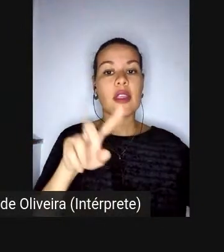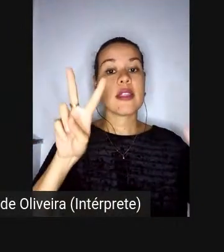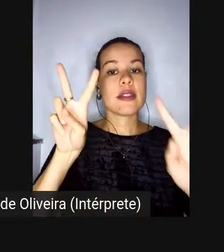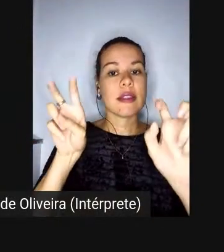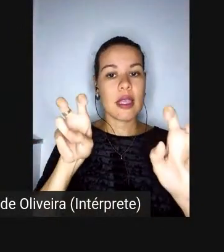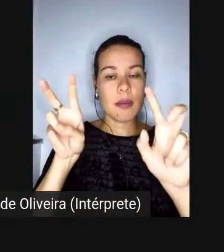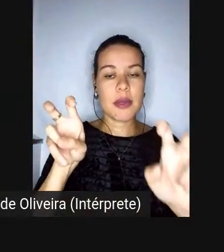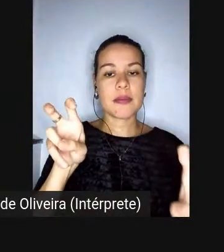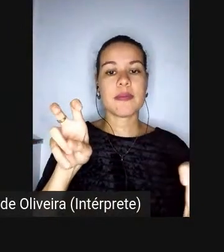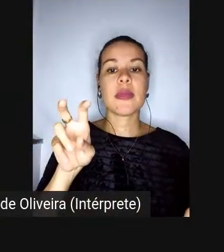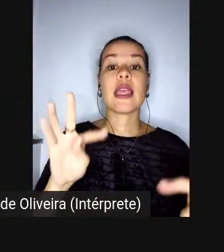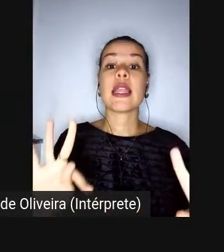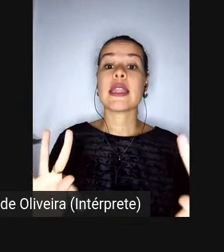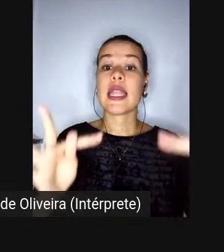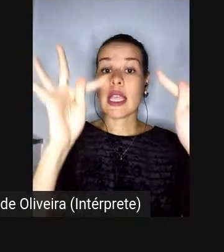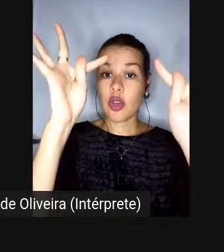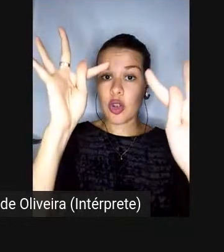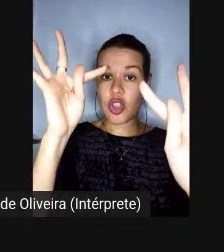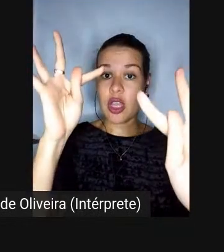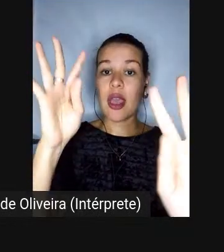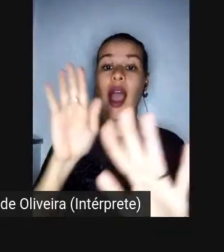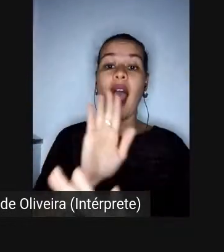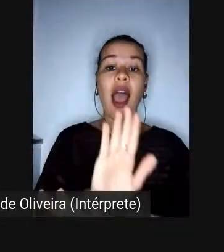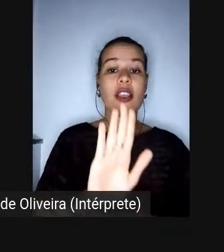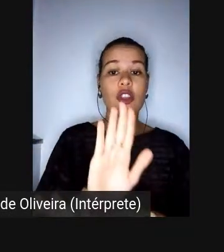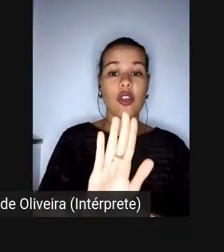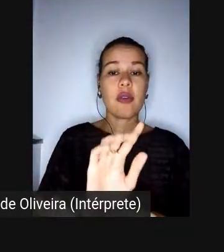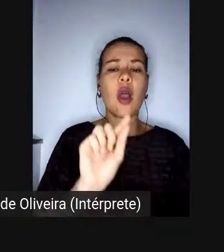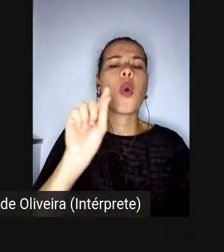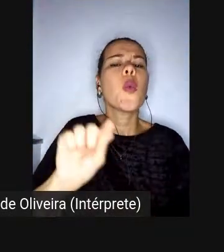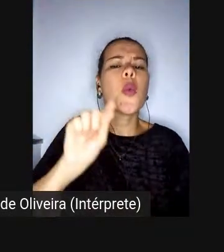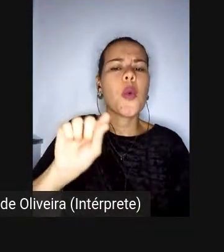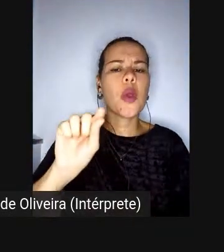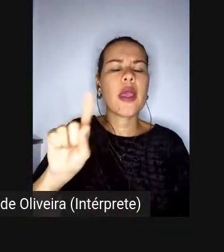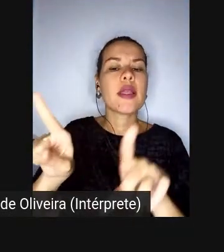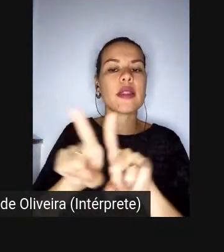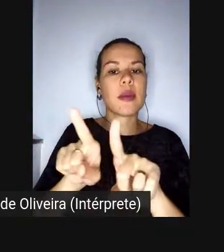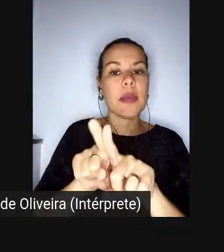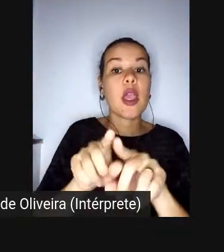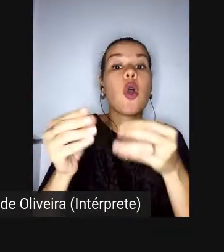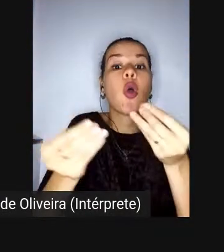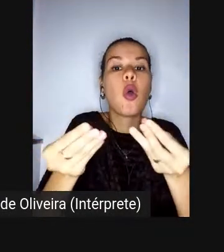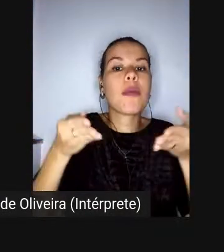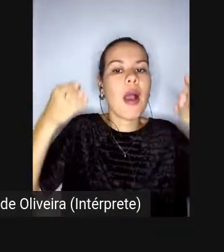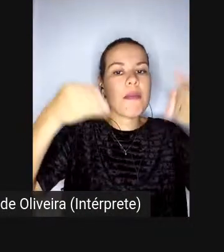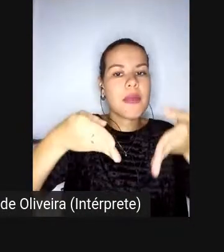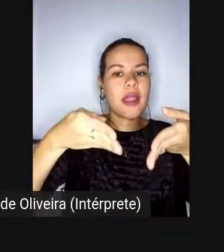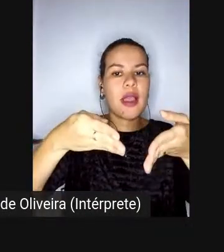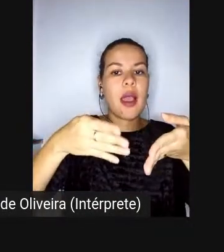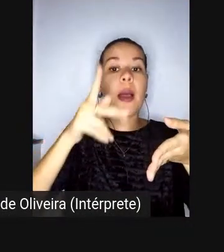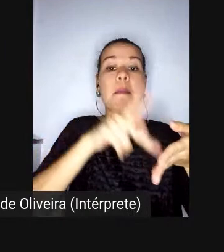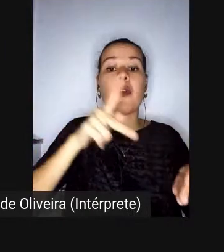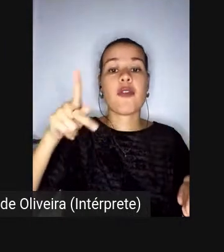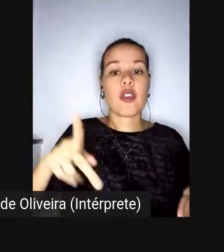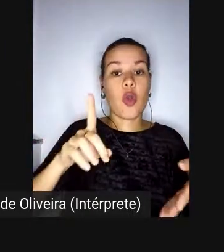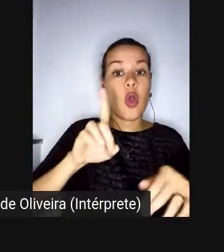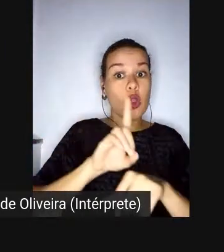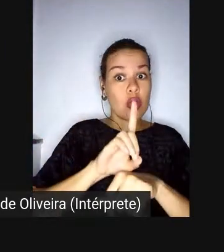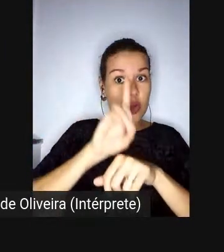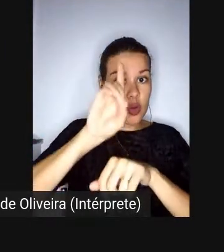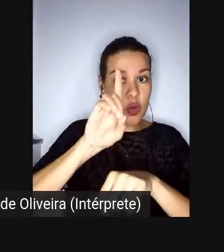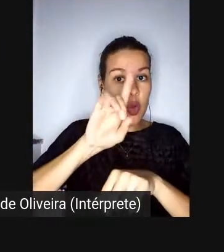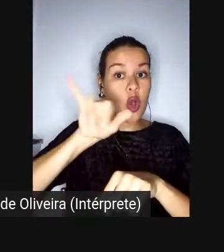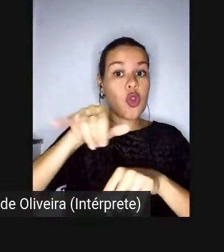O que é e sua aplicação com professor do Dr João Soares de Oliveira Neto e olha só